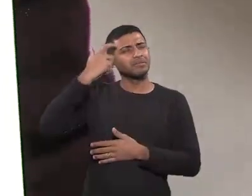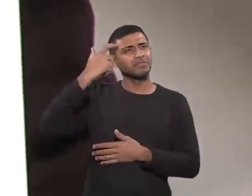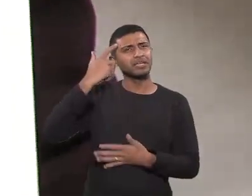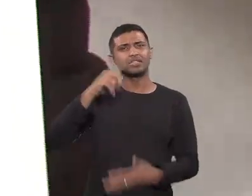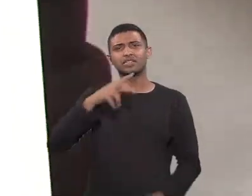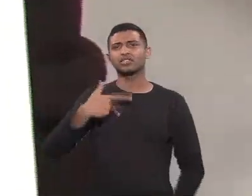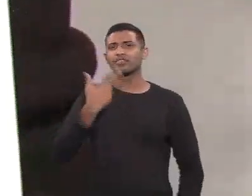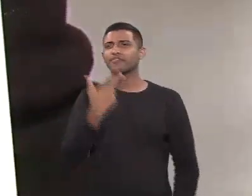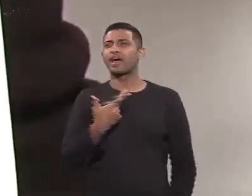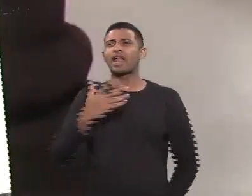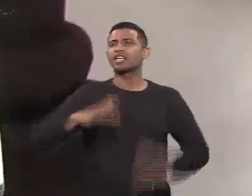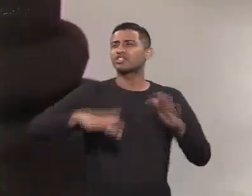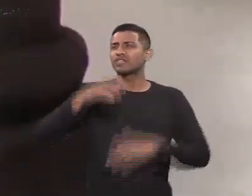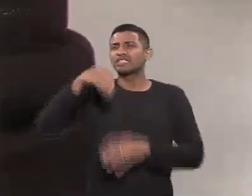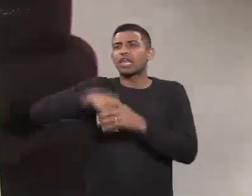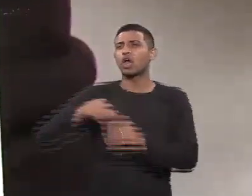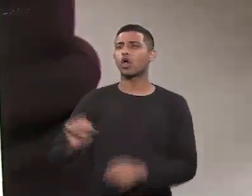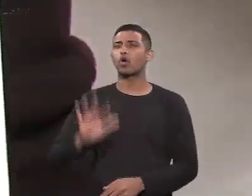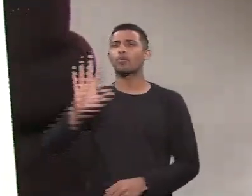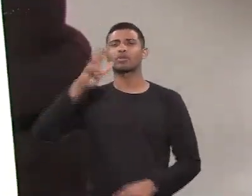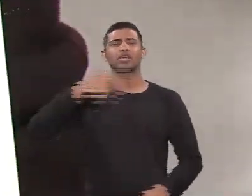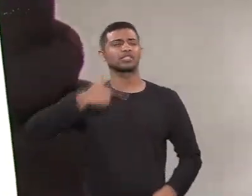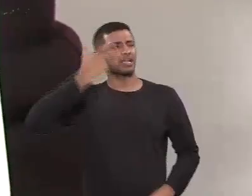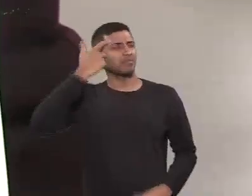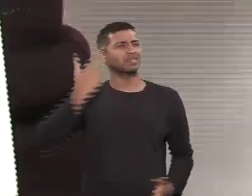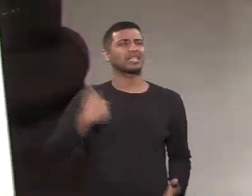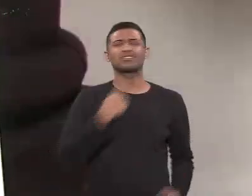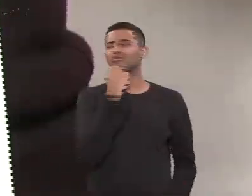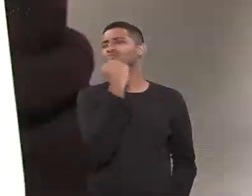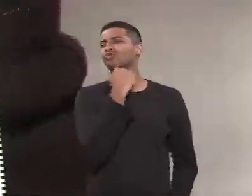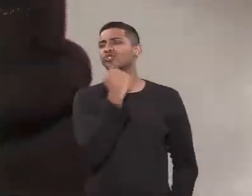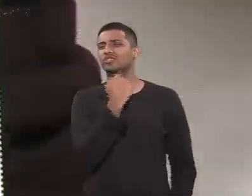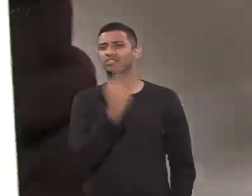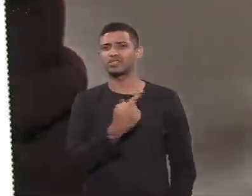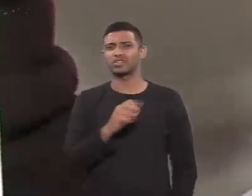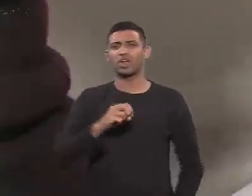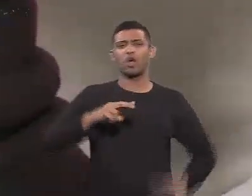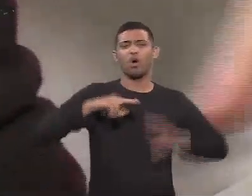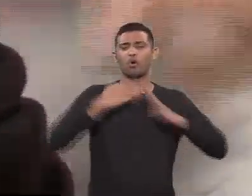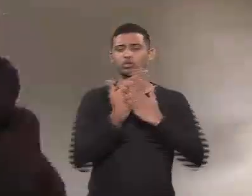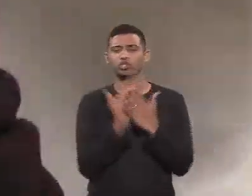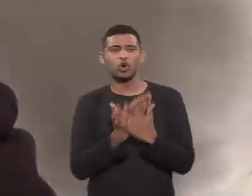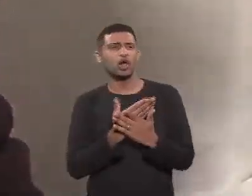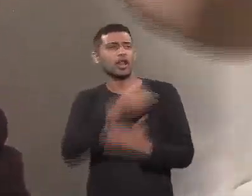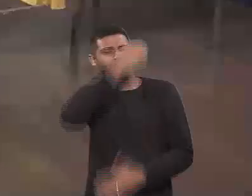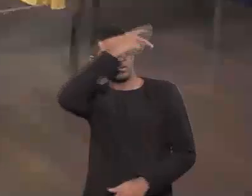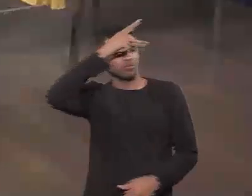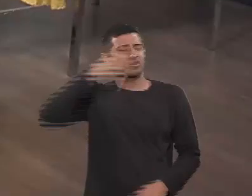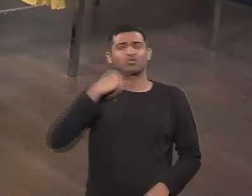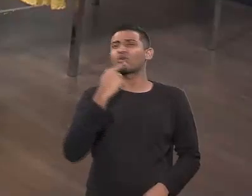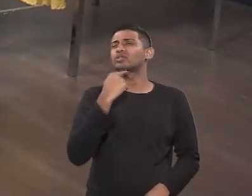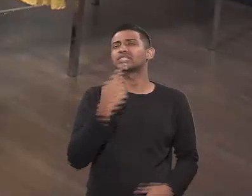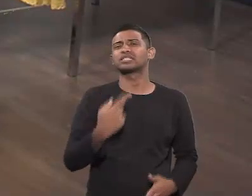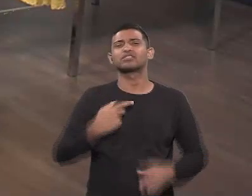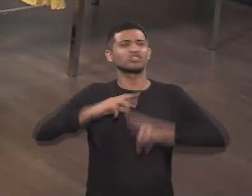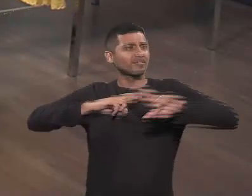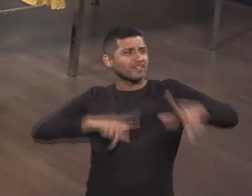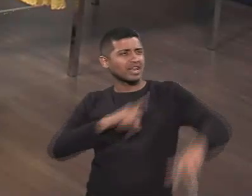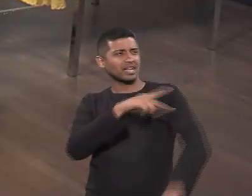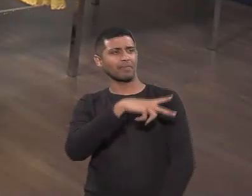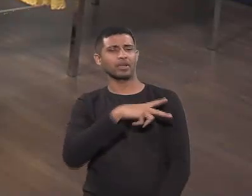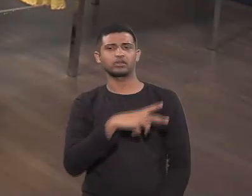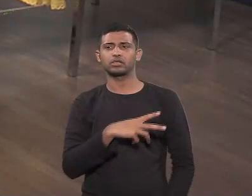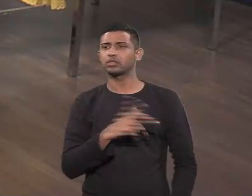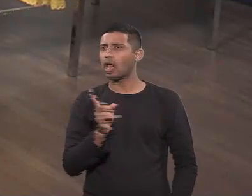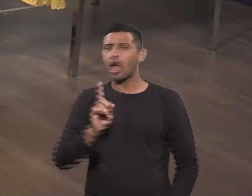é de comunidade, aí vem com aquele estigma que não consegue, porque é de escola pública, não vai conseguir, né? Então, sim,